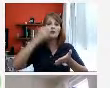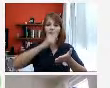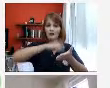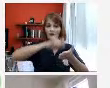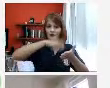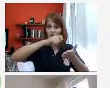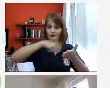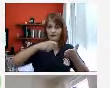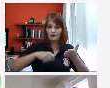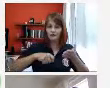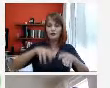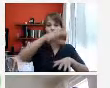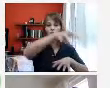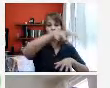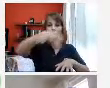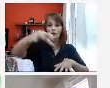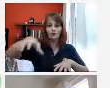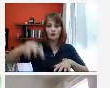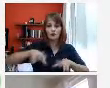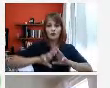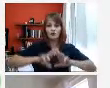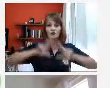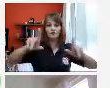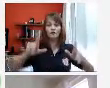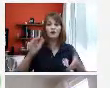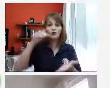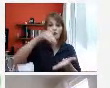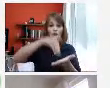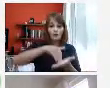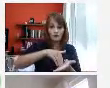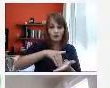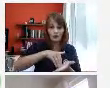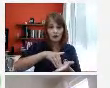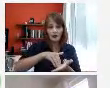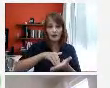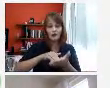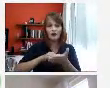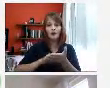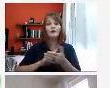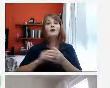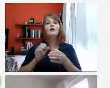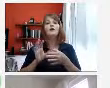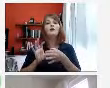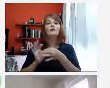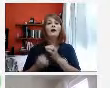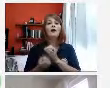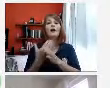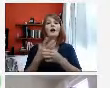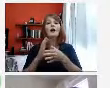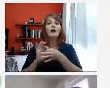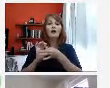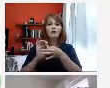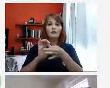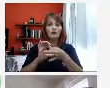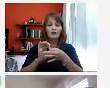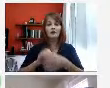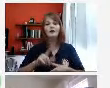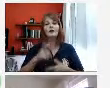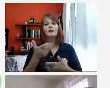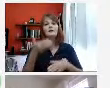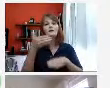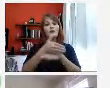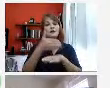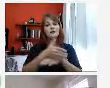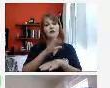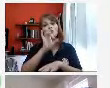De campos diferentes, para no final formar um e-book. Então, essa oficina, nós participamos, os bolsistas participaram apenas